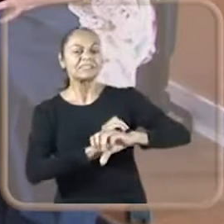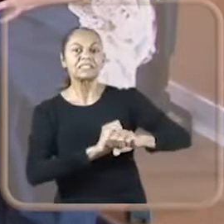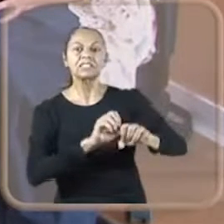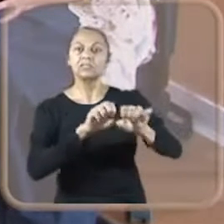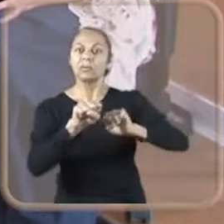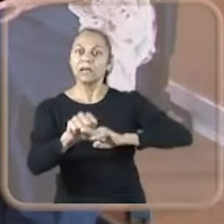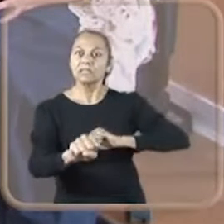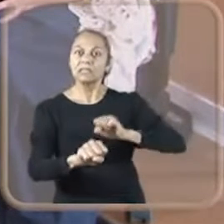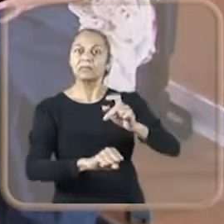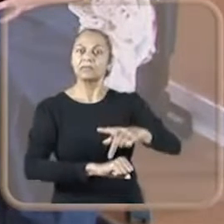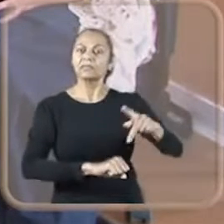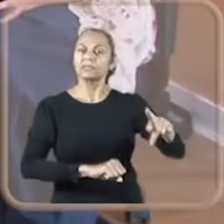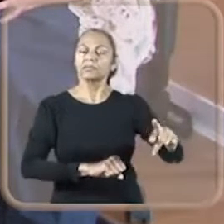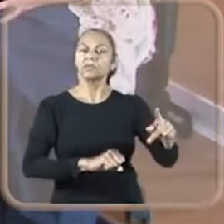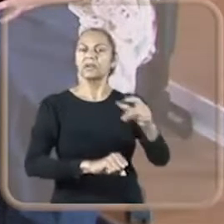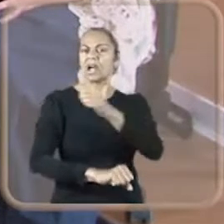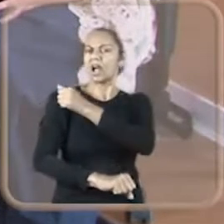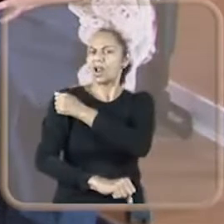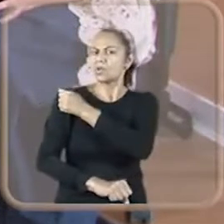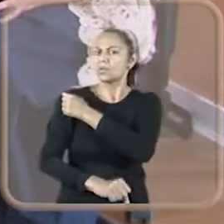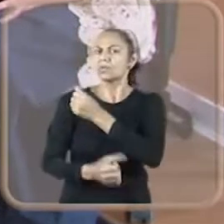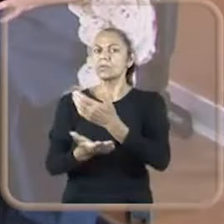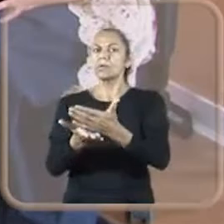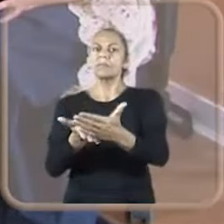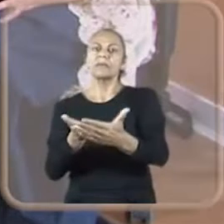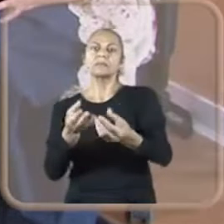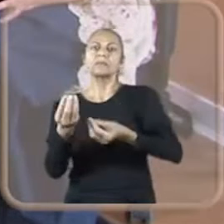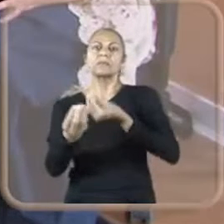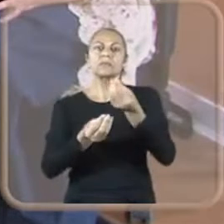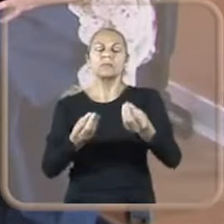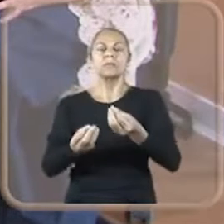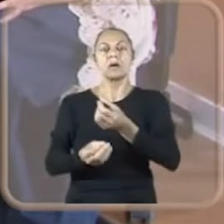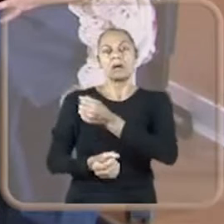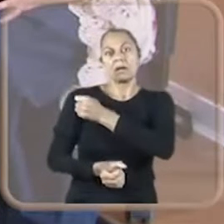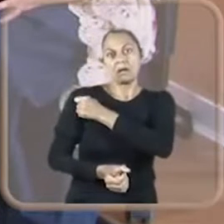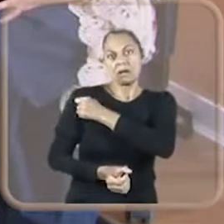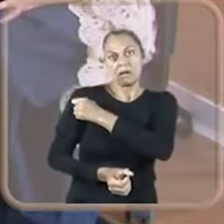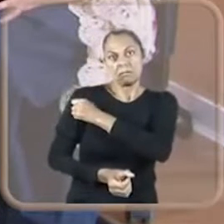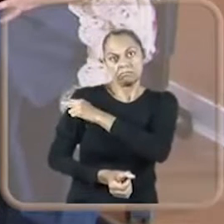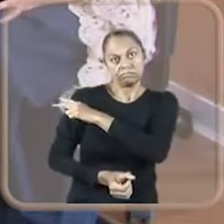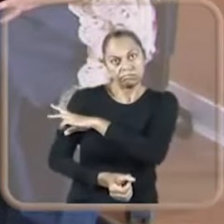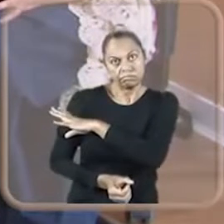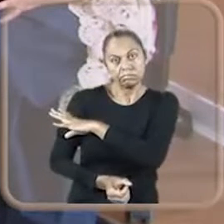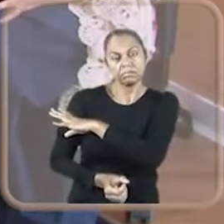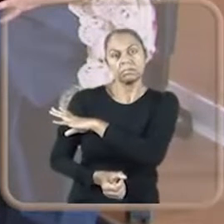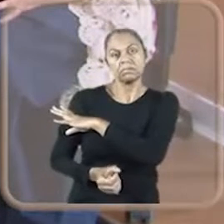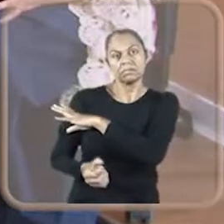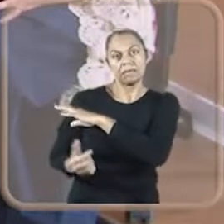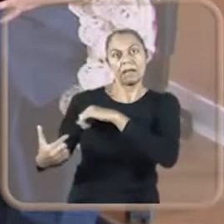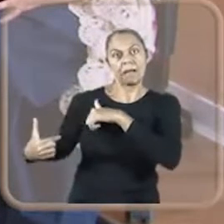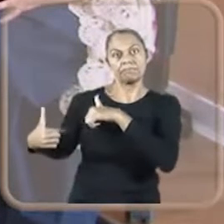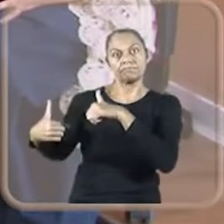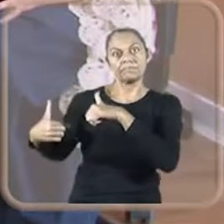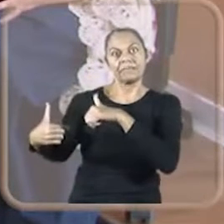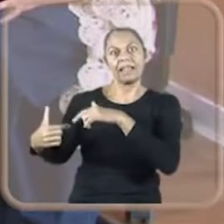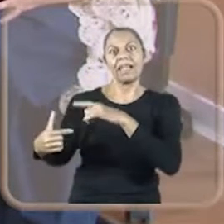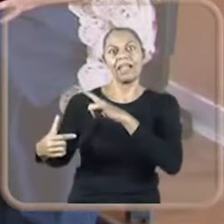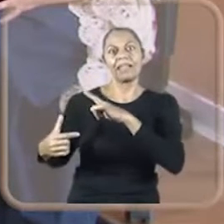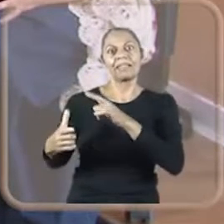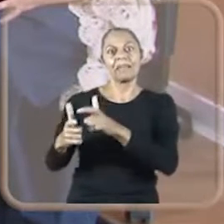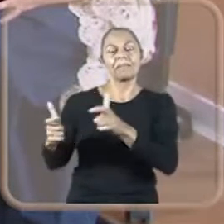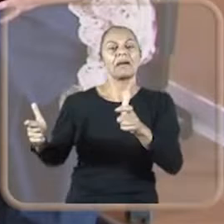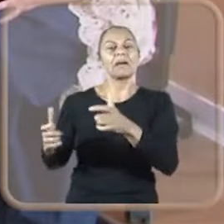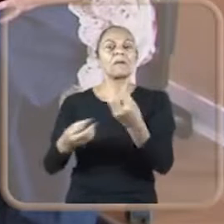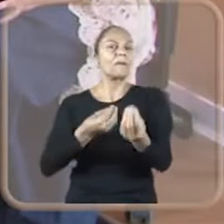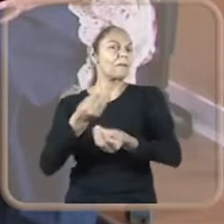para os professores, ou já começa com os alunos? É o ensino fundamental 2, que é mais atuante, os